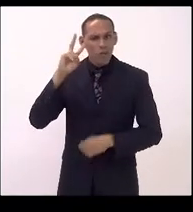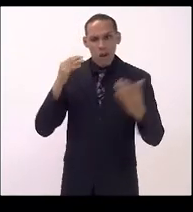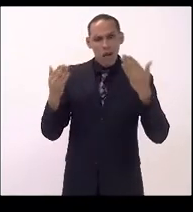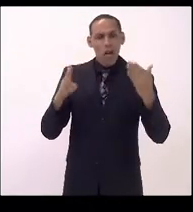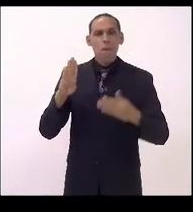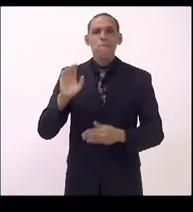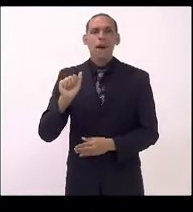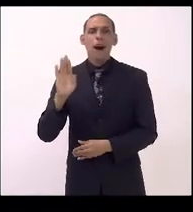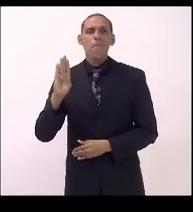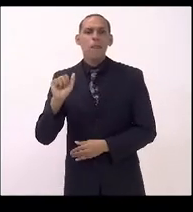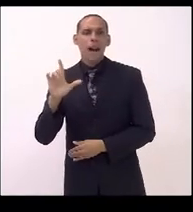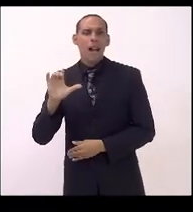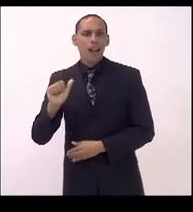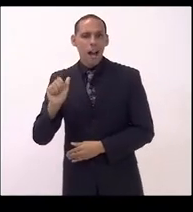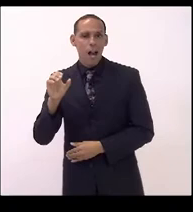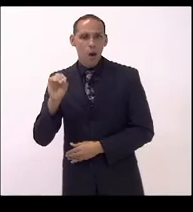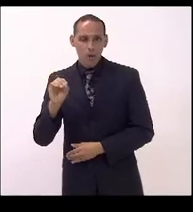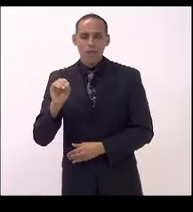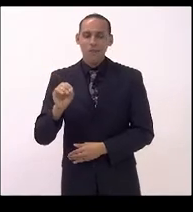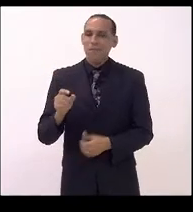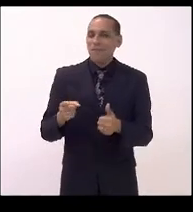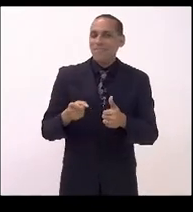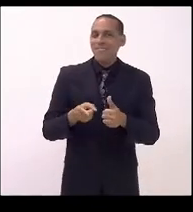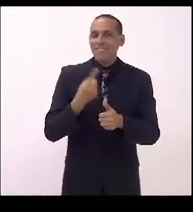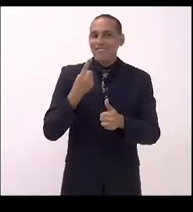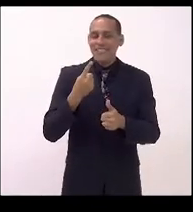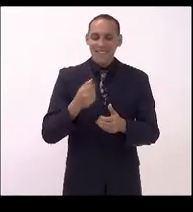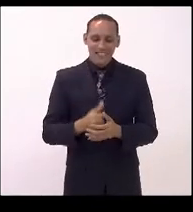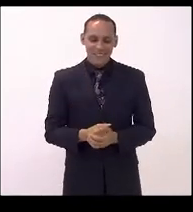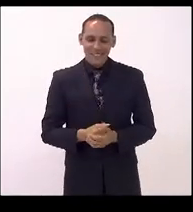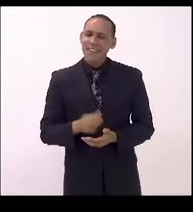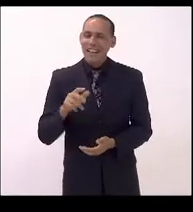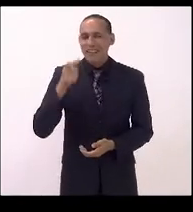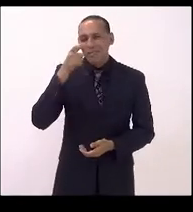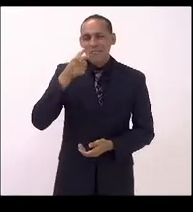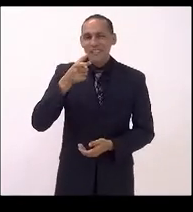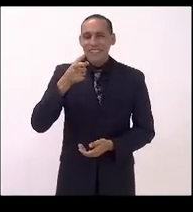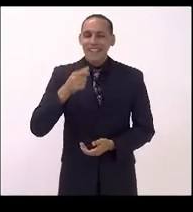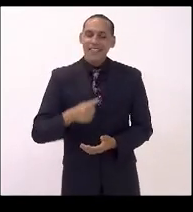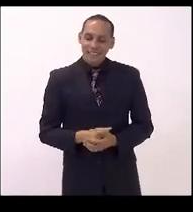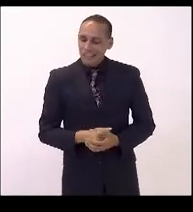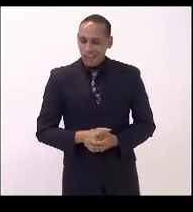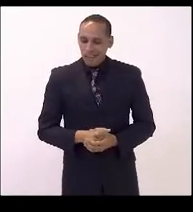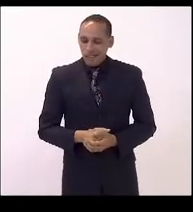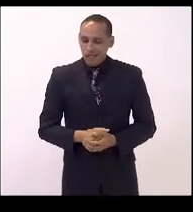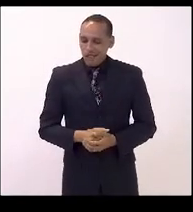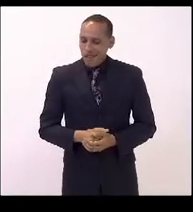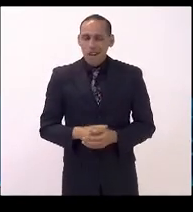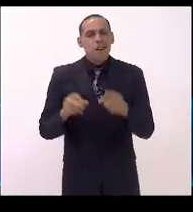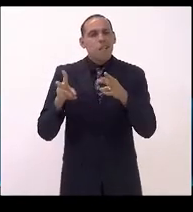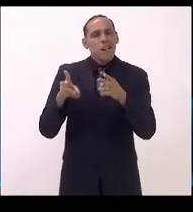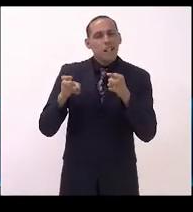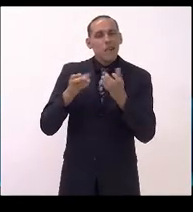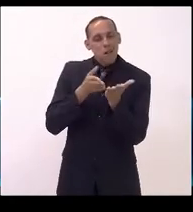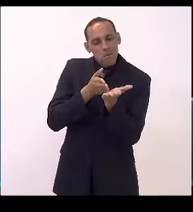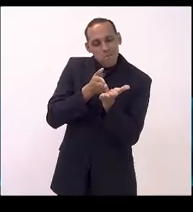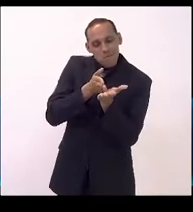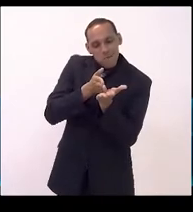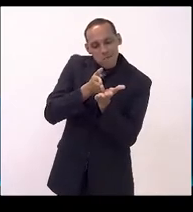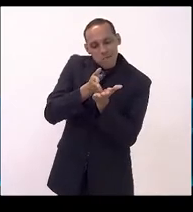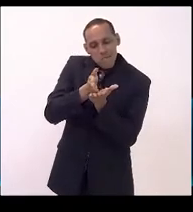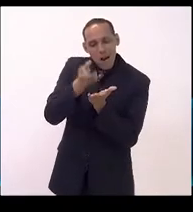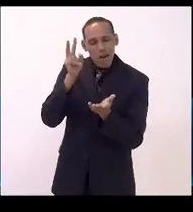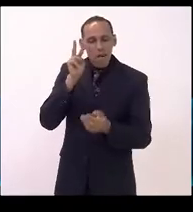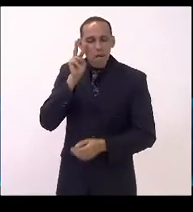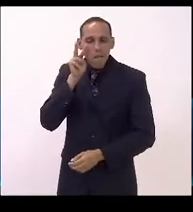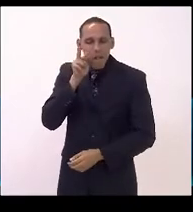Babalaô. Bom, primeiro, é muito interessante observar essa trajetória, né? E as